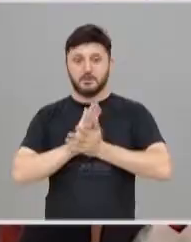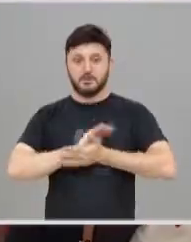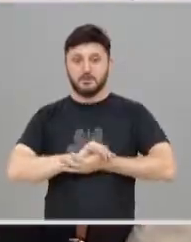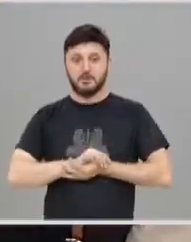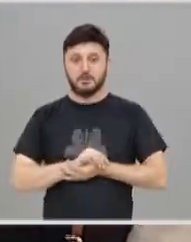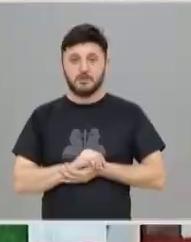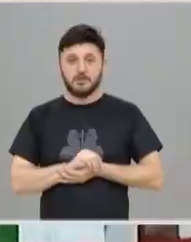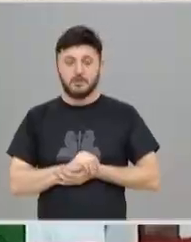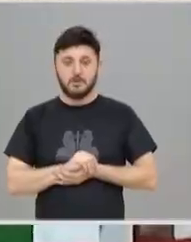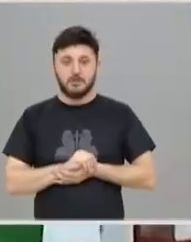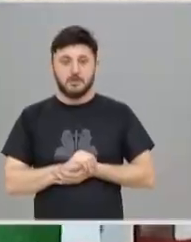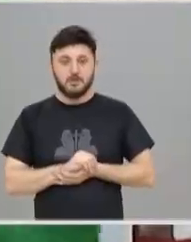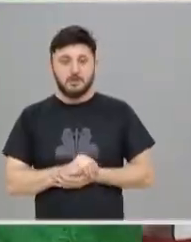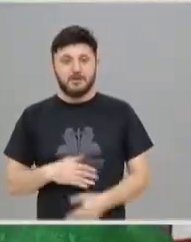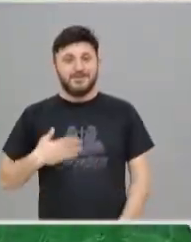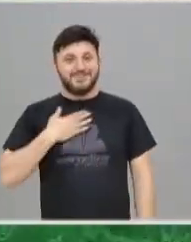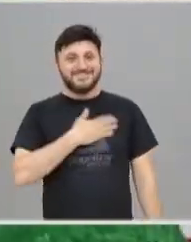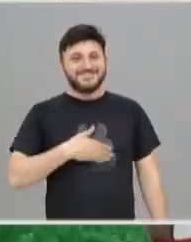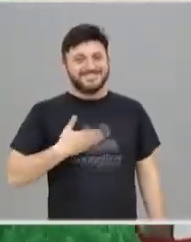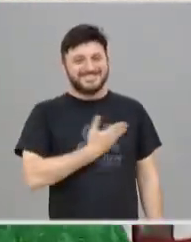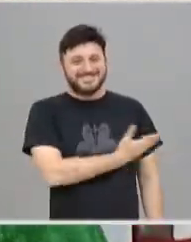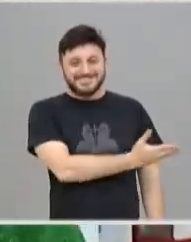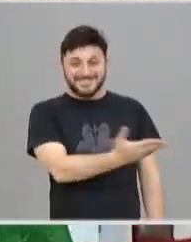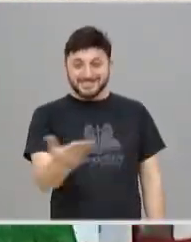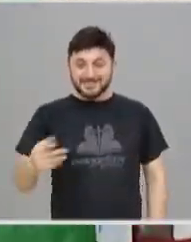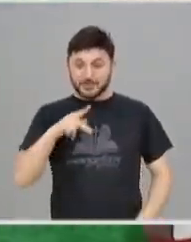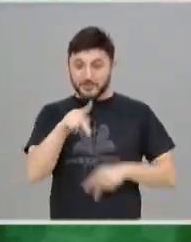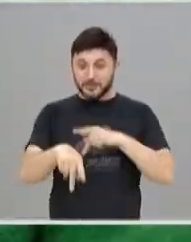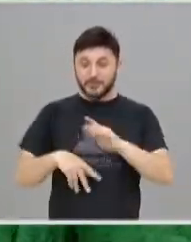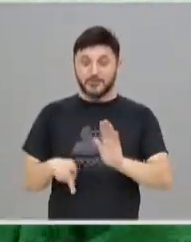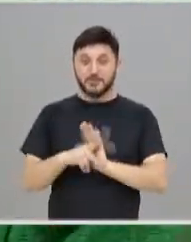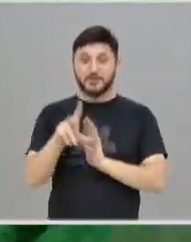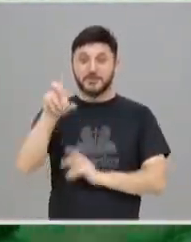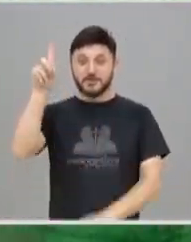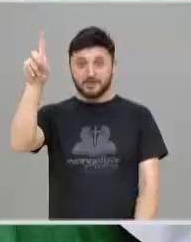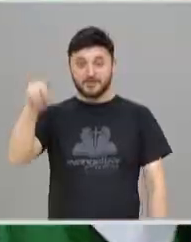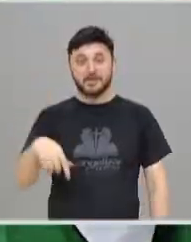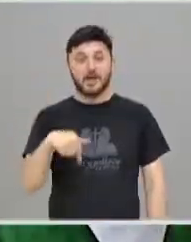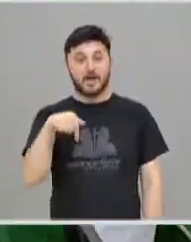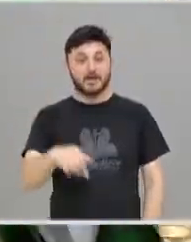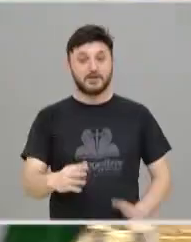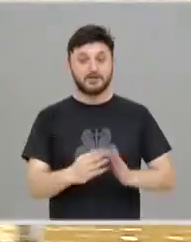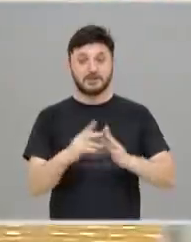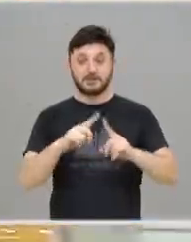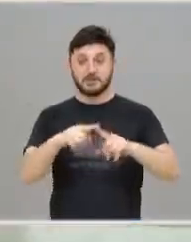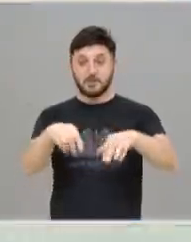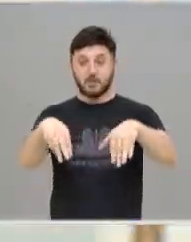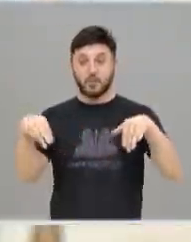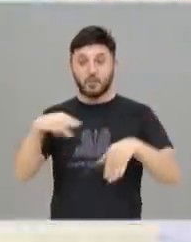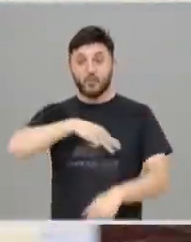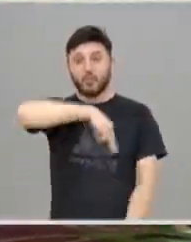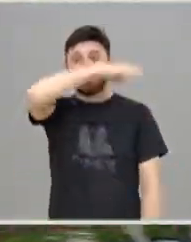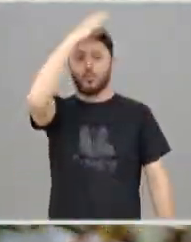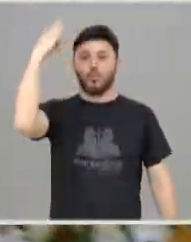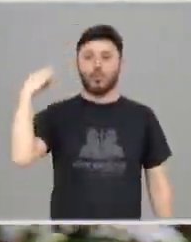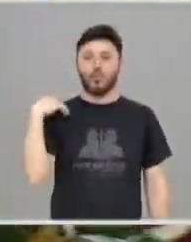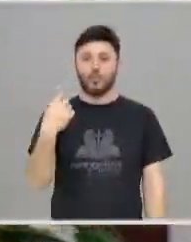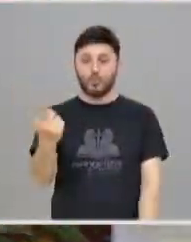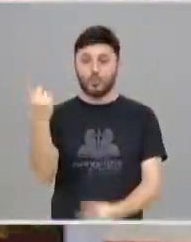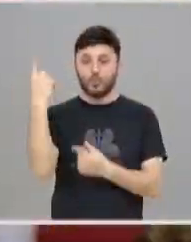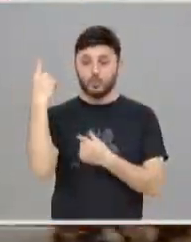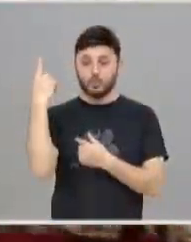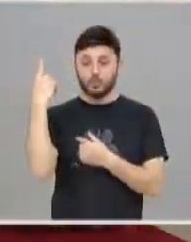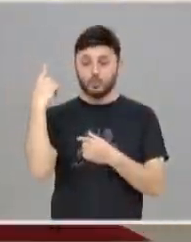Amém. Queridos filhos, amado povo de Deus, no santuário de Nossa Senhora de Guadalupe,